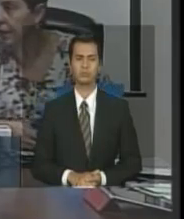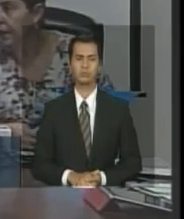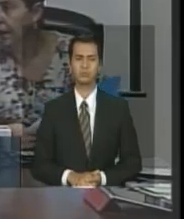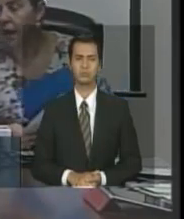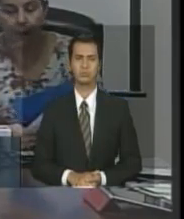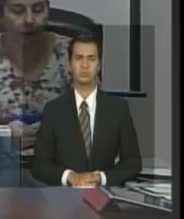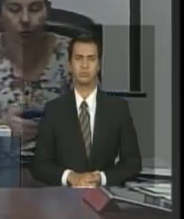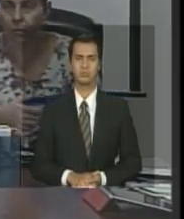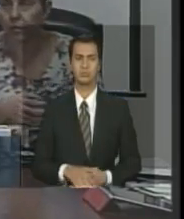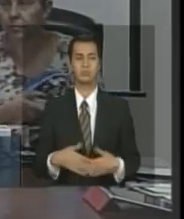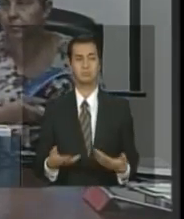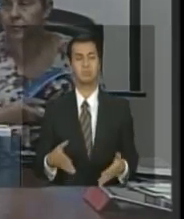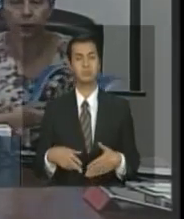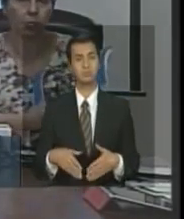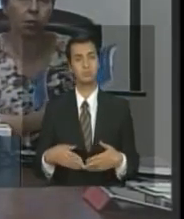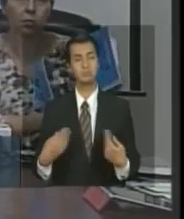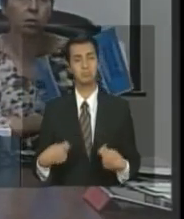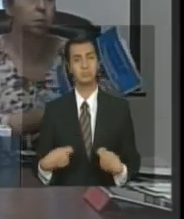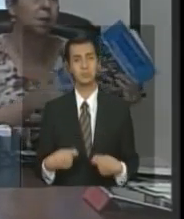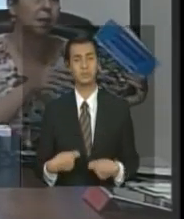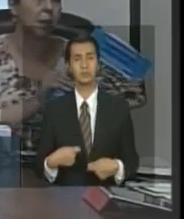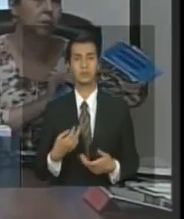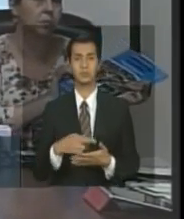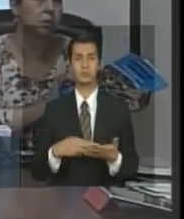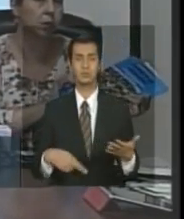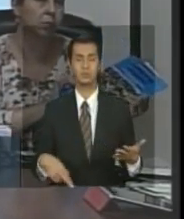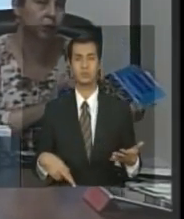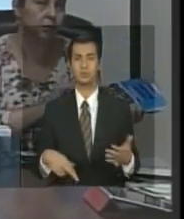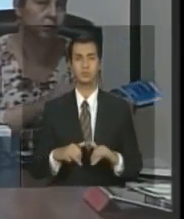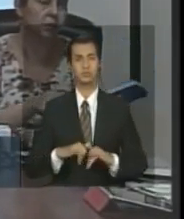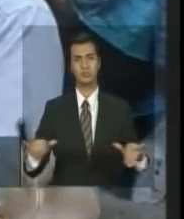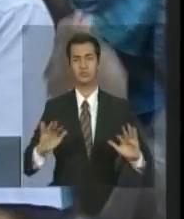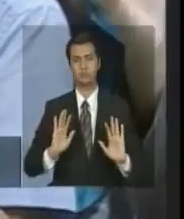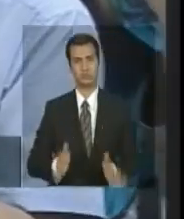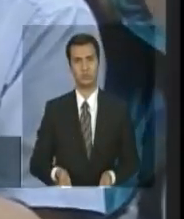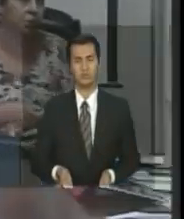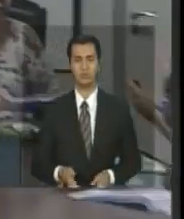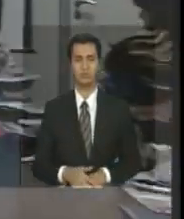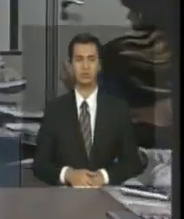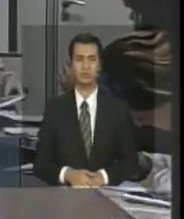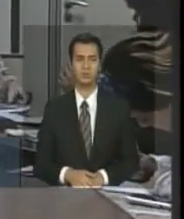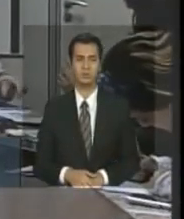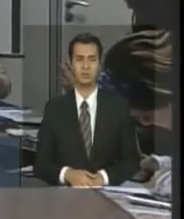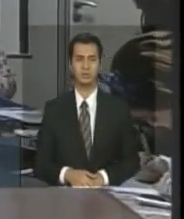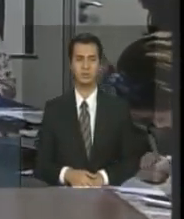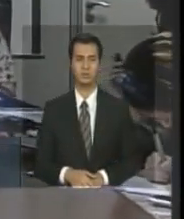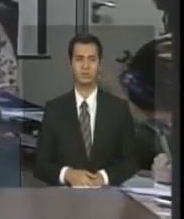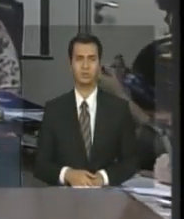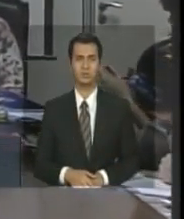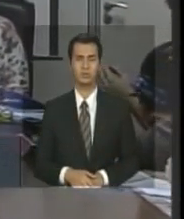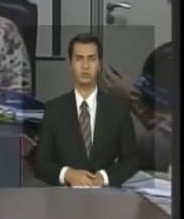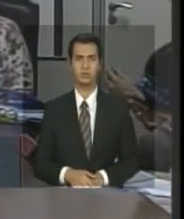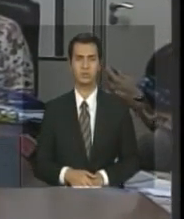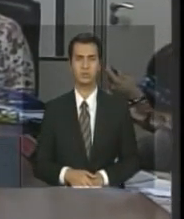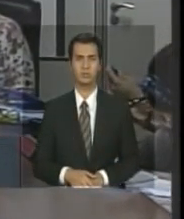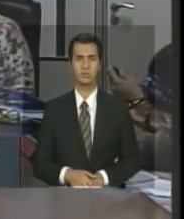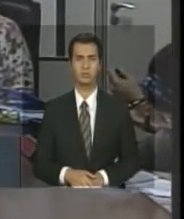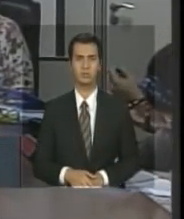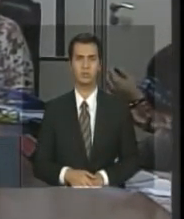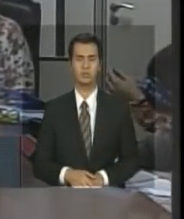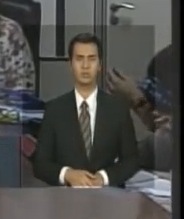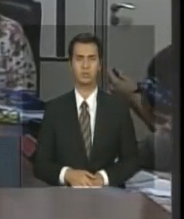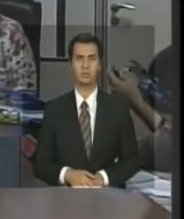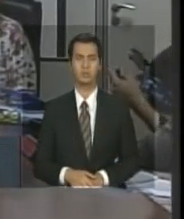relatório a rigor. Então, o relatório está publicado, mas de fato... É porque melhorou em todas as faixas, né? Independentemente da